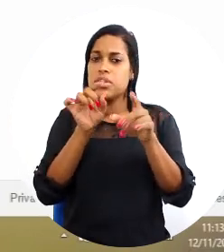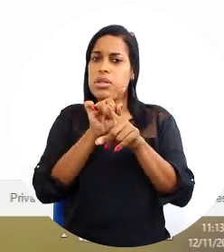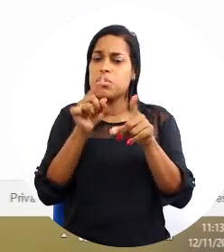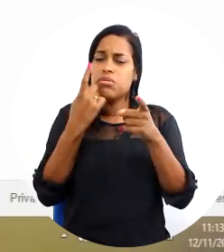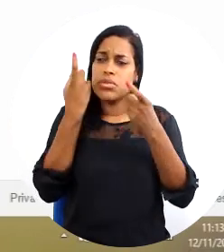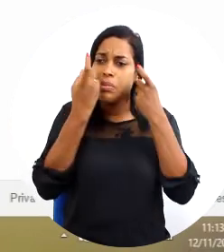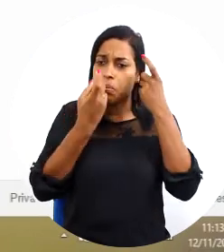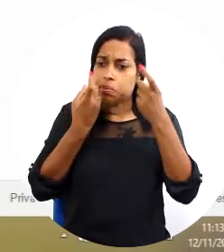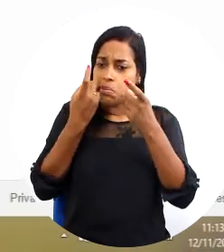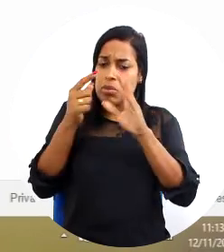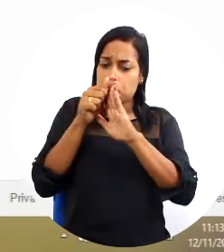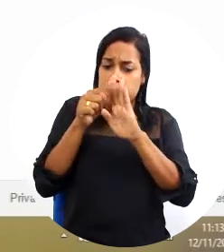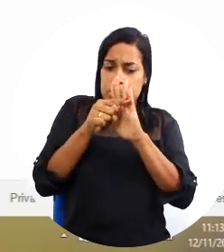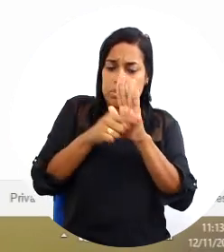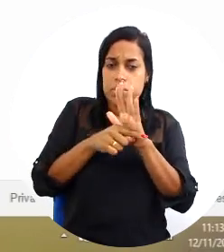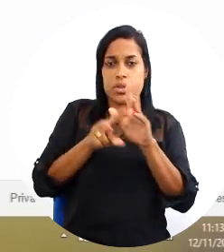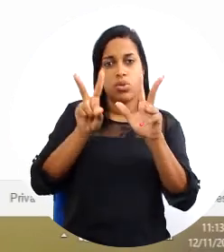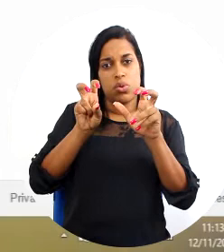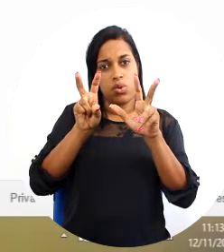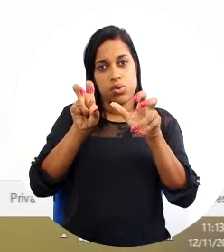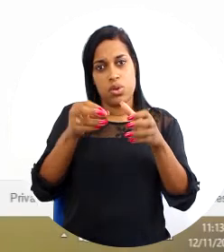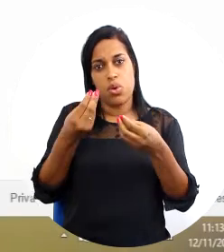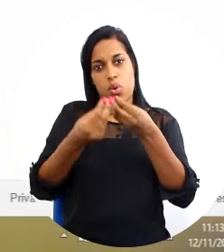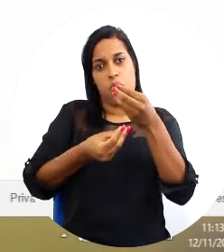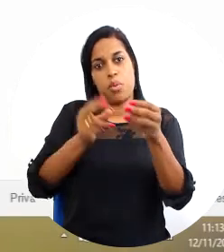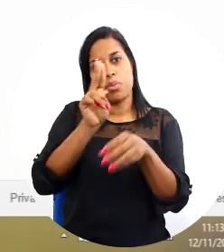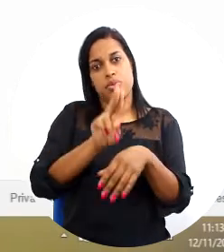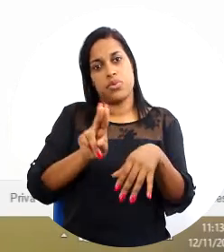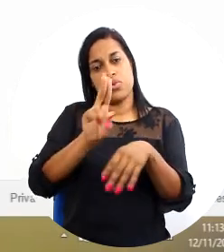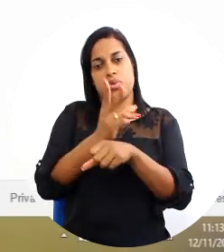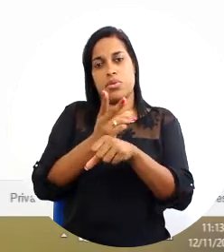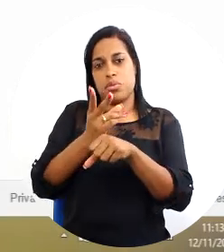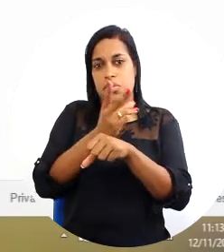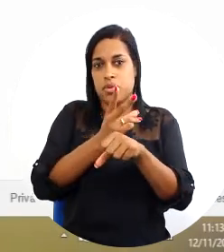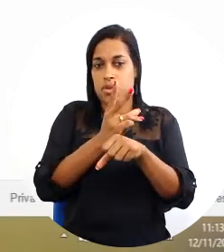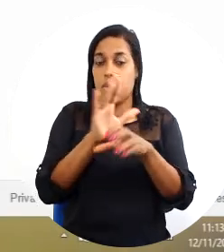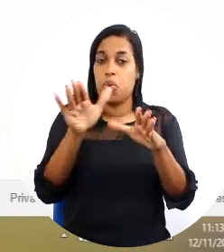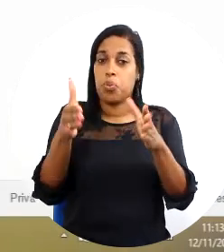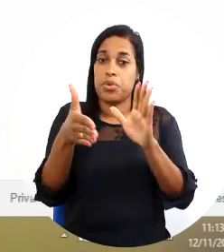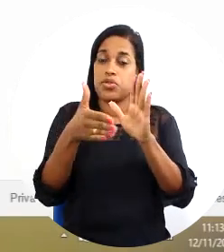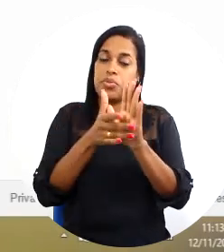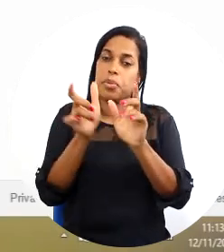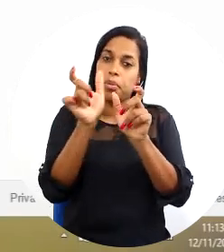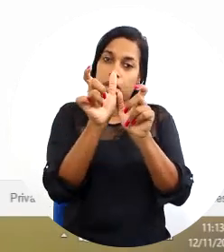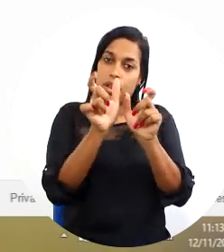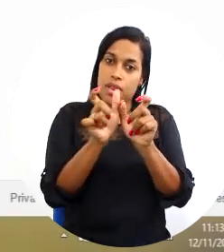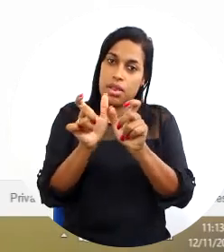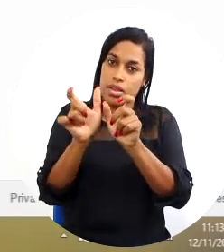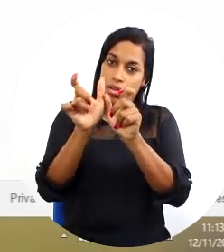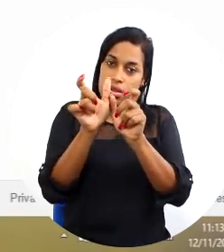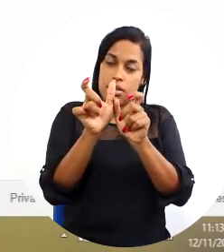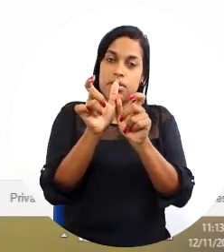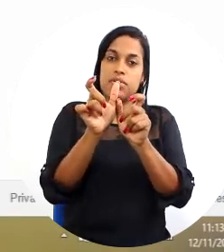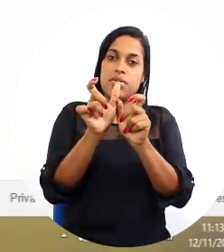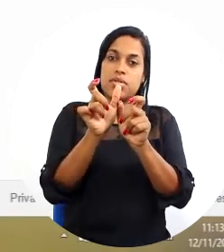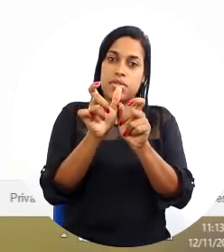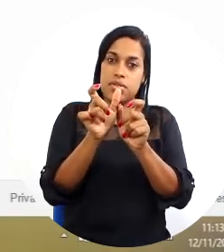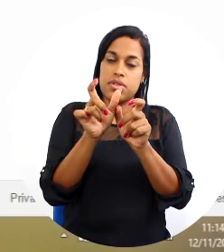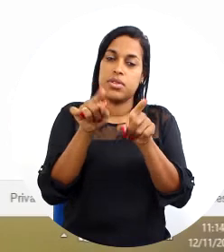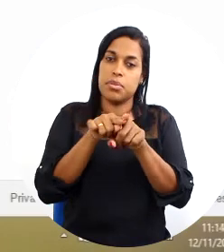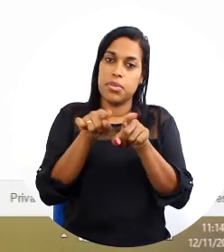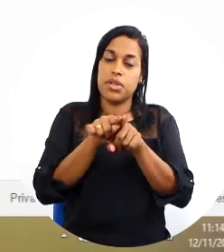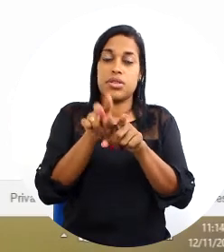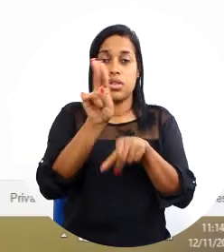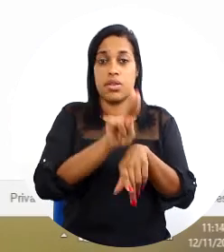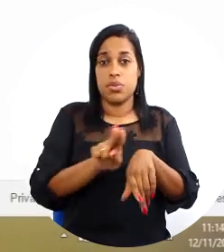a padronização dos termos em como os usuários buscaram quadros prováveis palavras que serão buscados é que